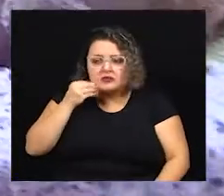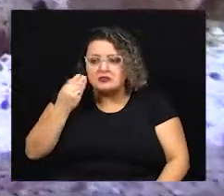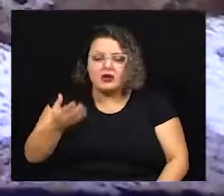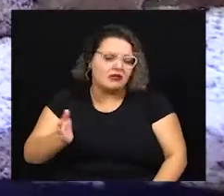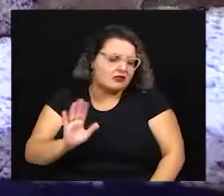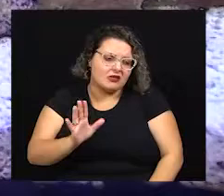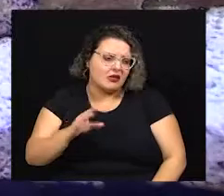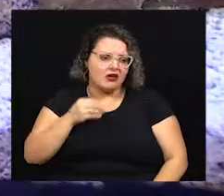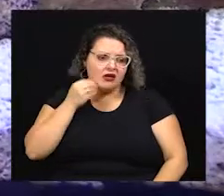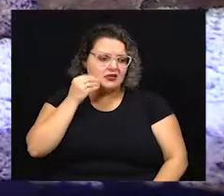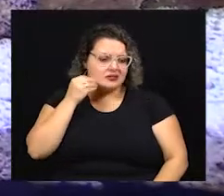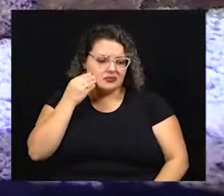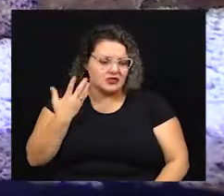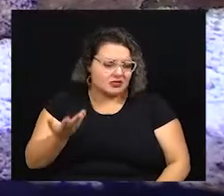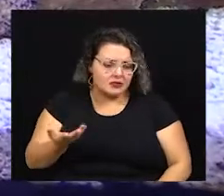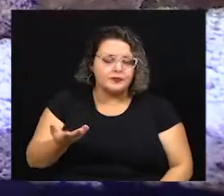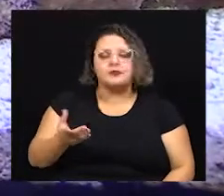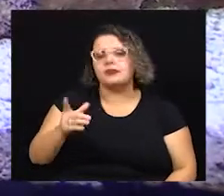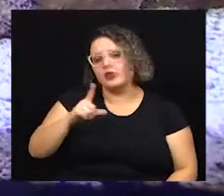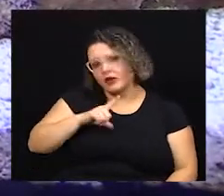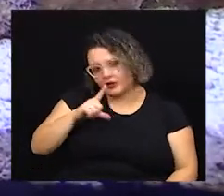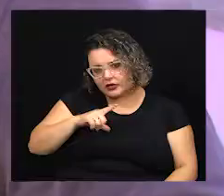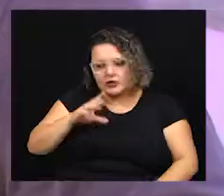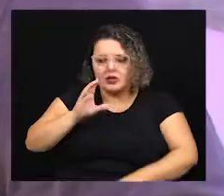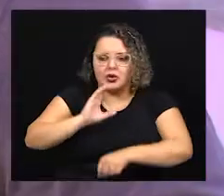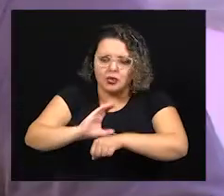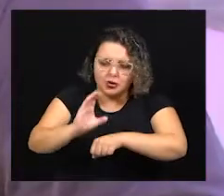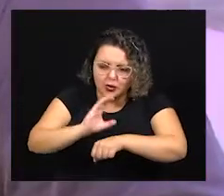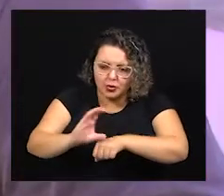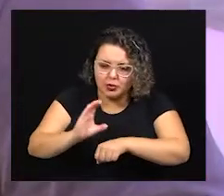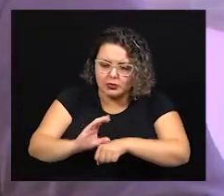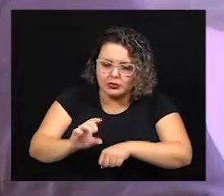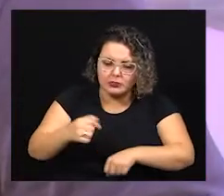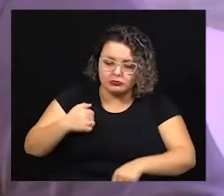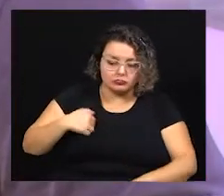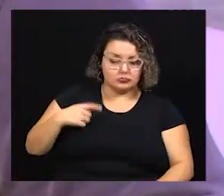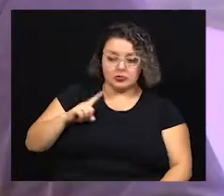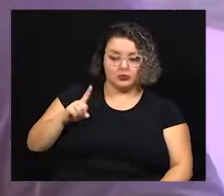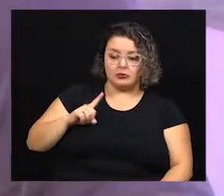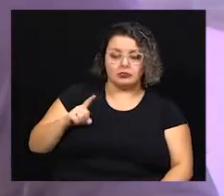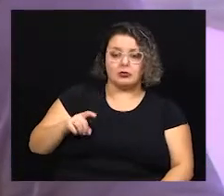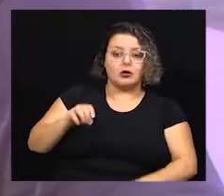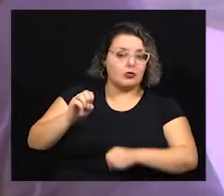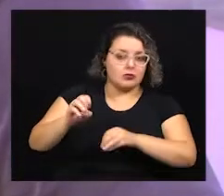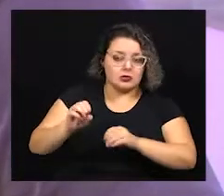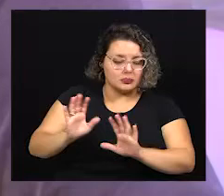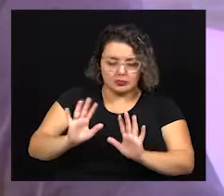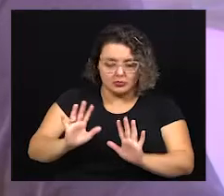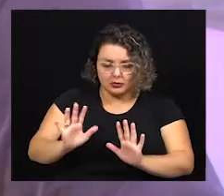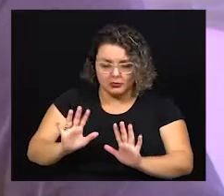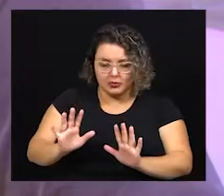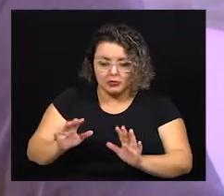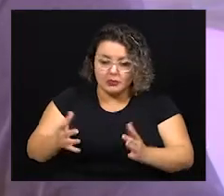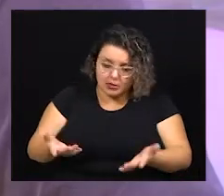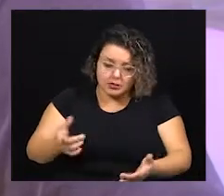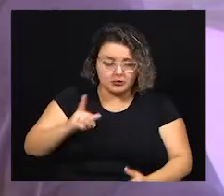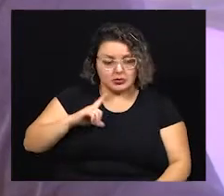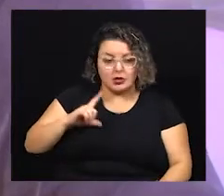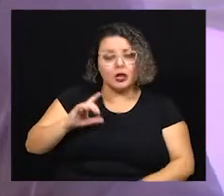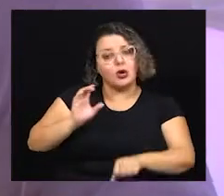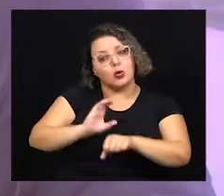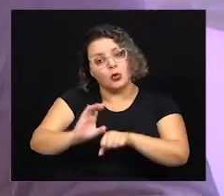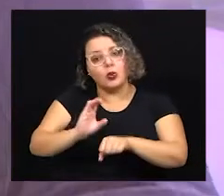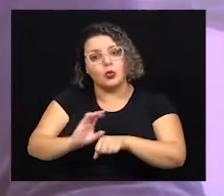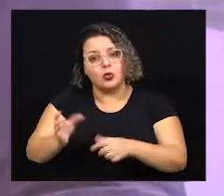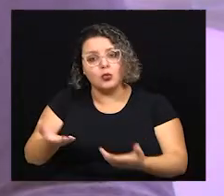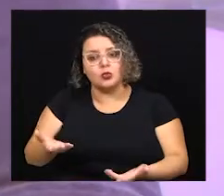é a experiência, entendeu? Existem alguns cursos que, não que eu ministre o curso, entendeu? Mas existem alguns